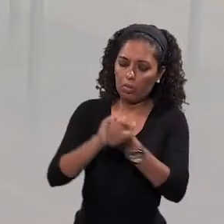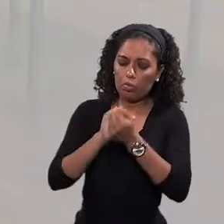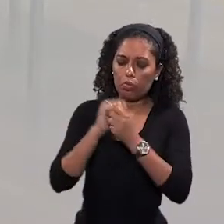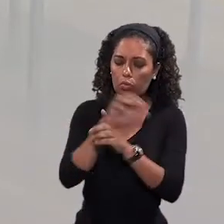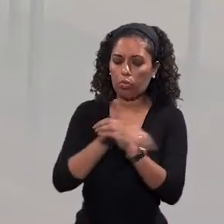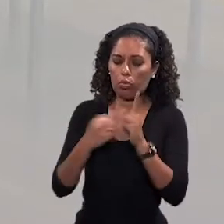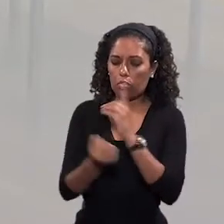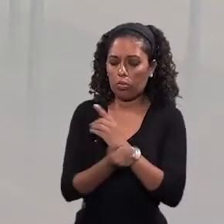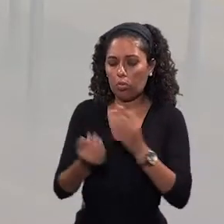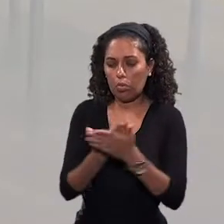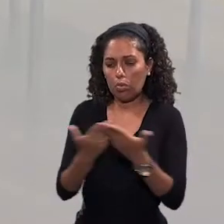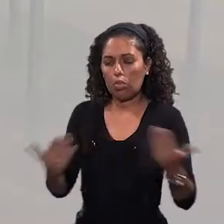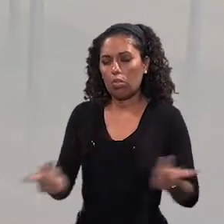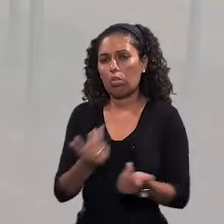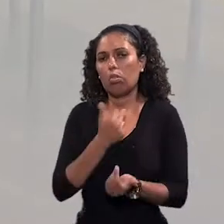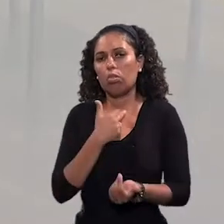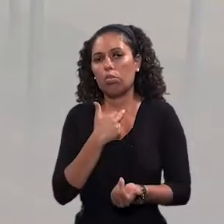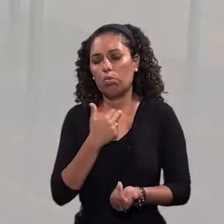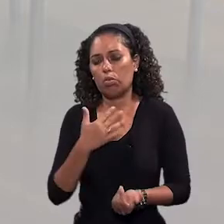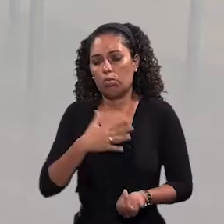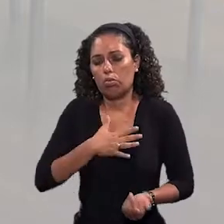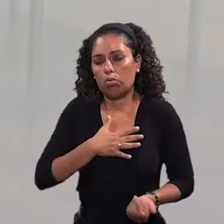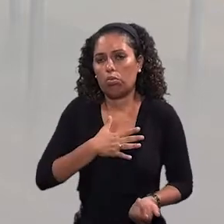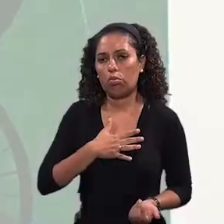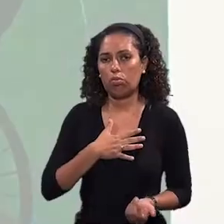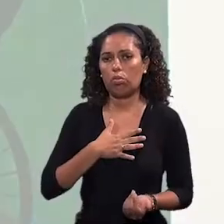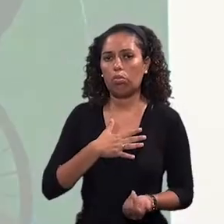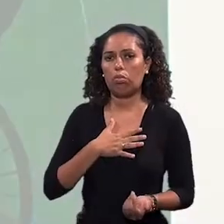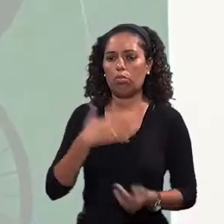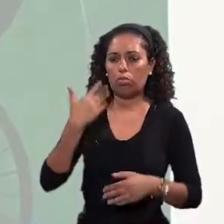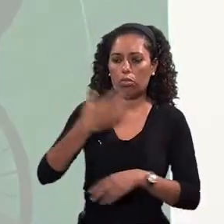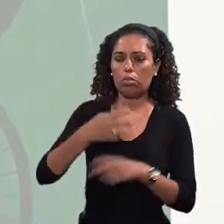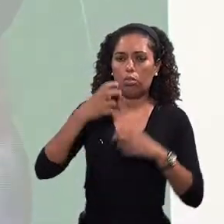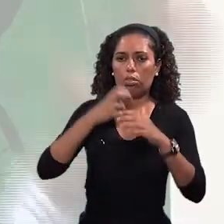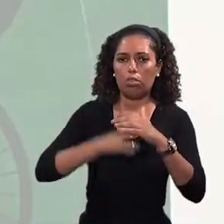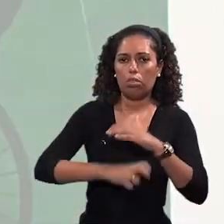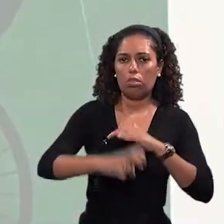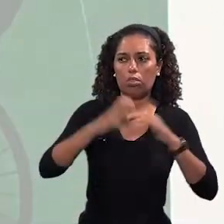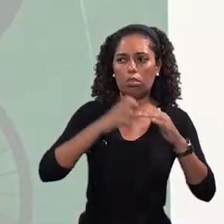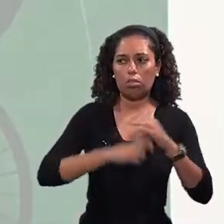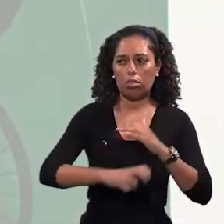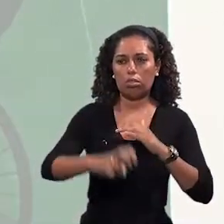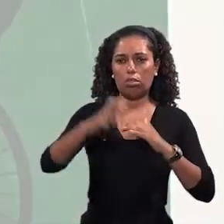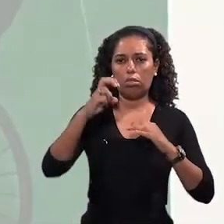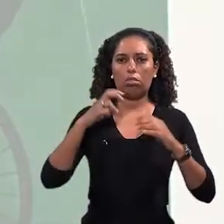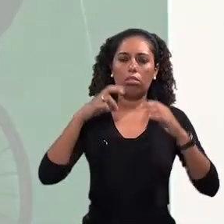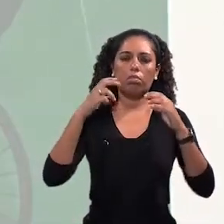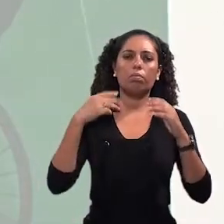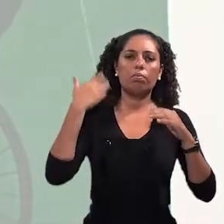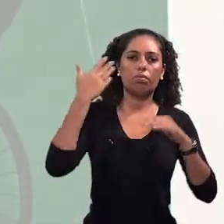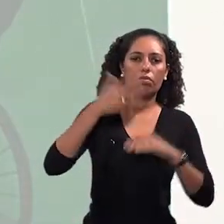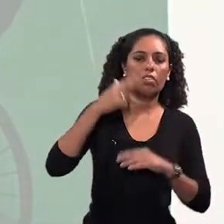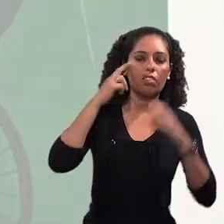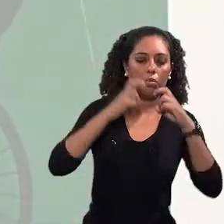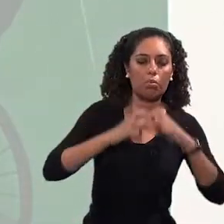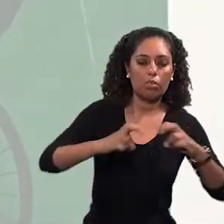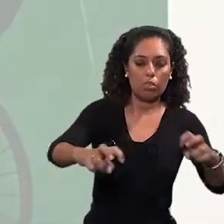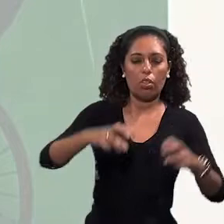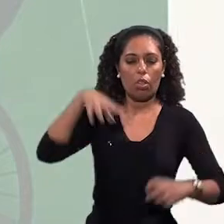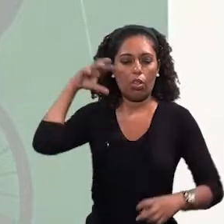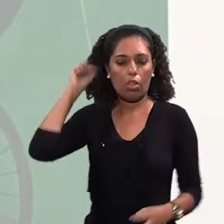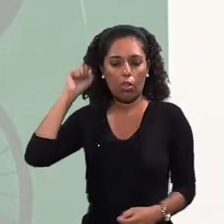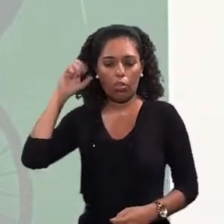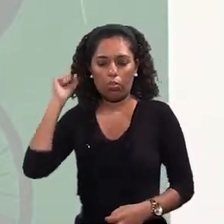sociedade a gente não pode nunca perder, né? Eu gosto de ir para o metrô, andar de trem, escutar a população, isso tem